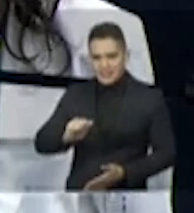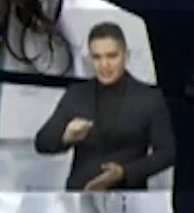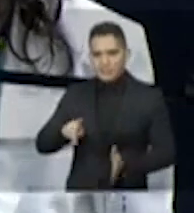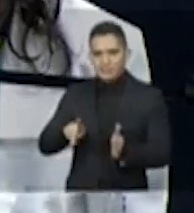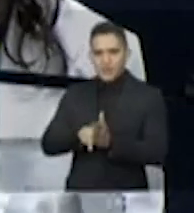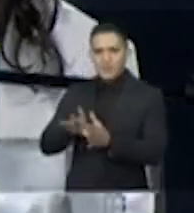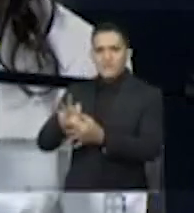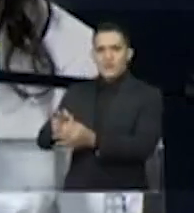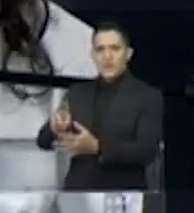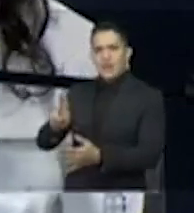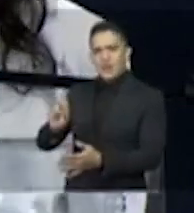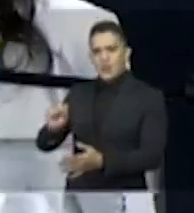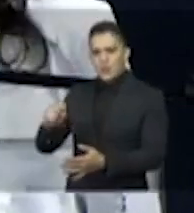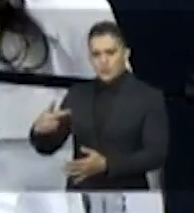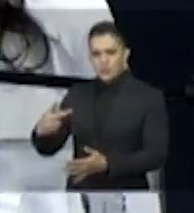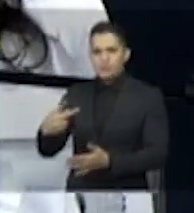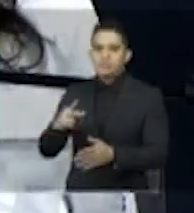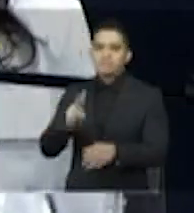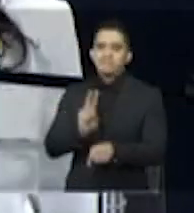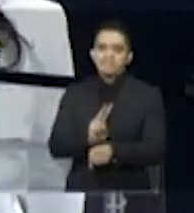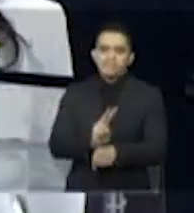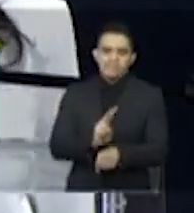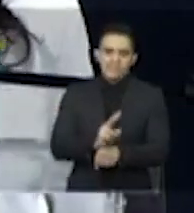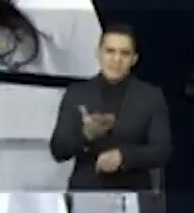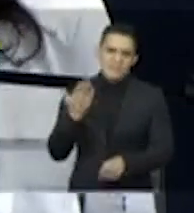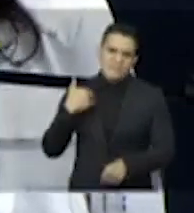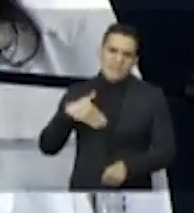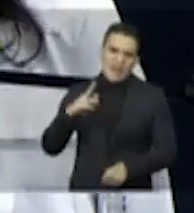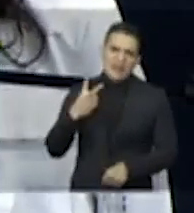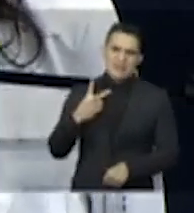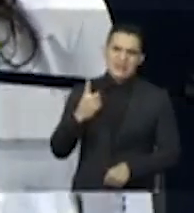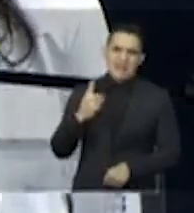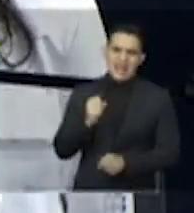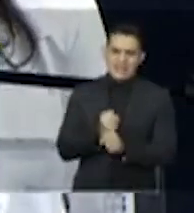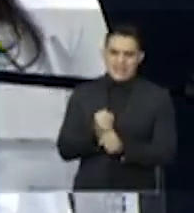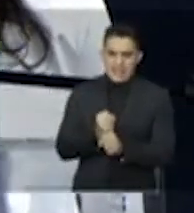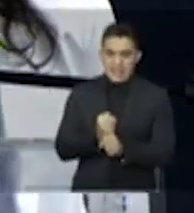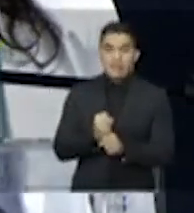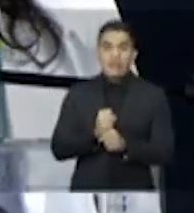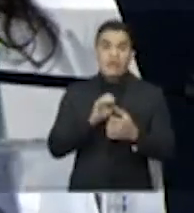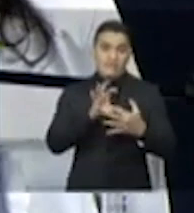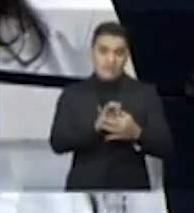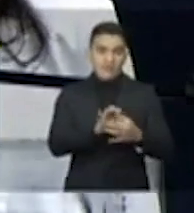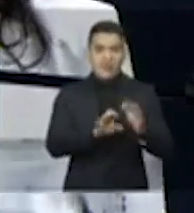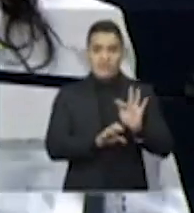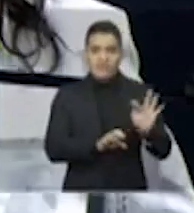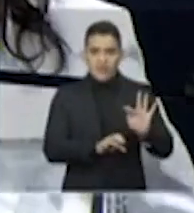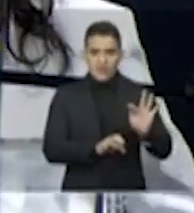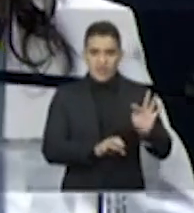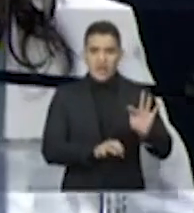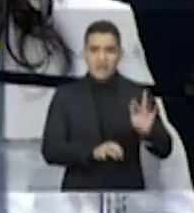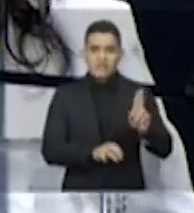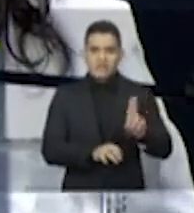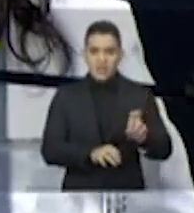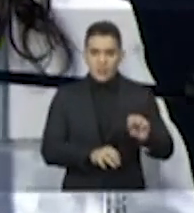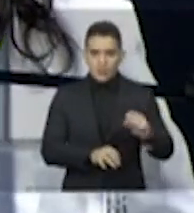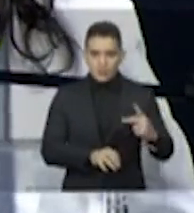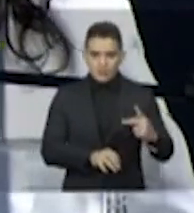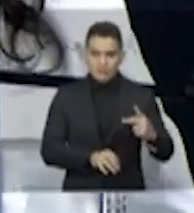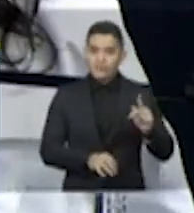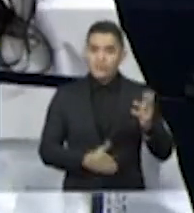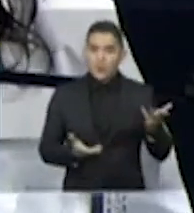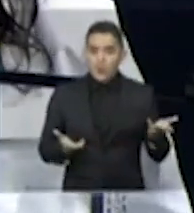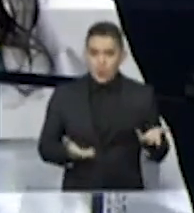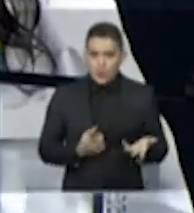acesso a direitos para a população em situação de rua há mais de 10 anos e é vinculado à Faculdade de Direito da USP. Ali na subprefeitura da Sé,